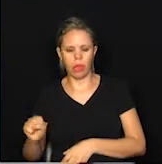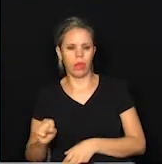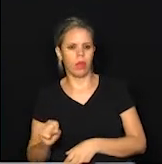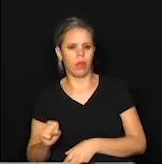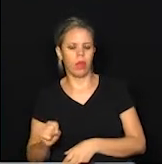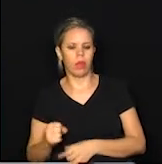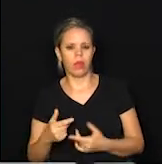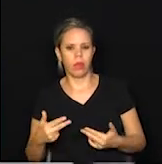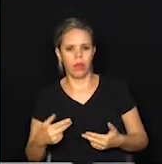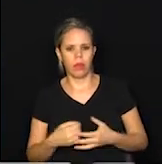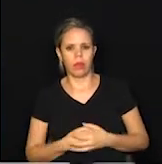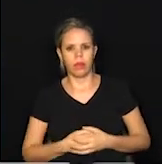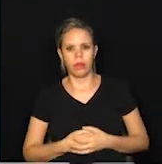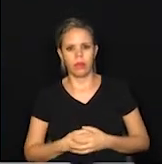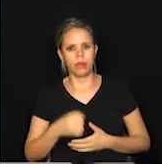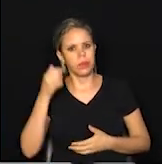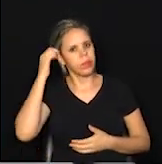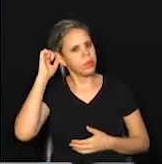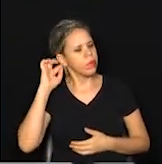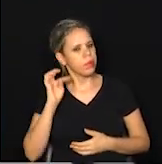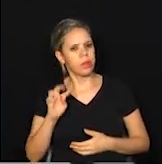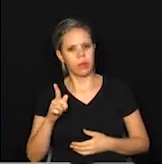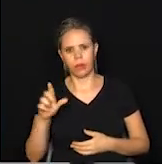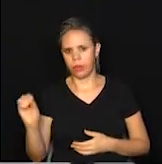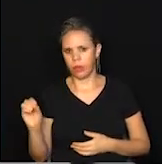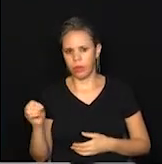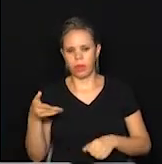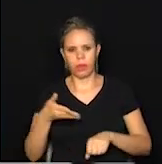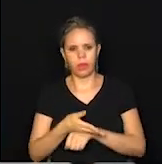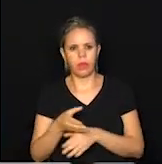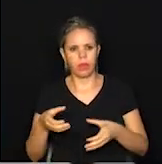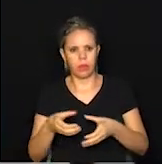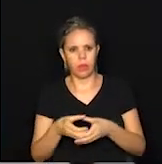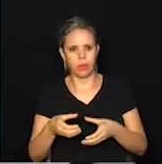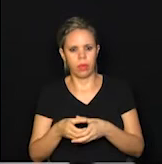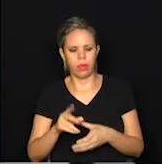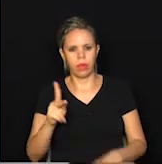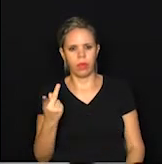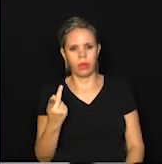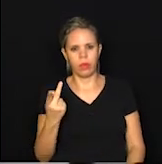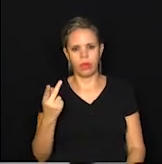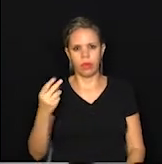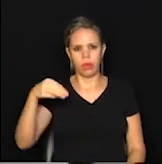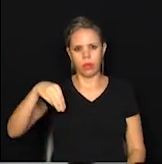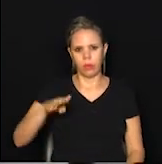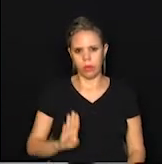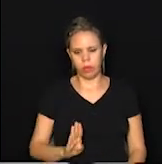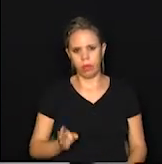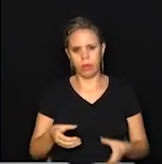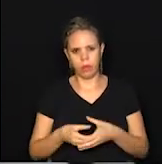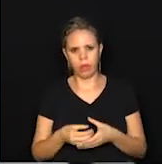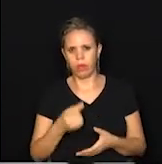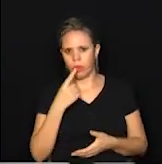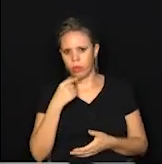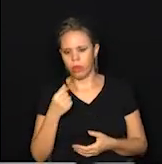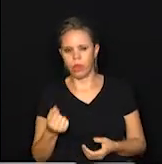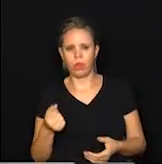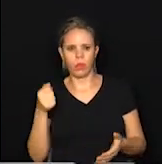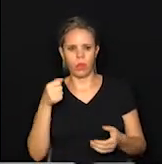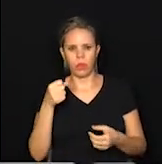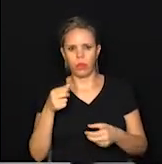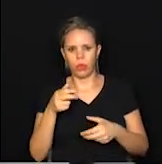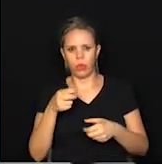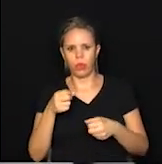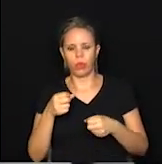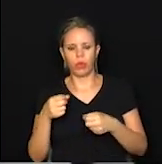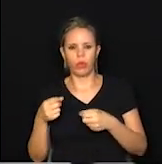assim. Tiago Melo, integrante da equipe HMB, Companhia Vermelha de Campinas, de luta